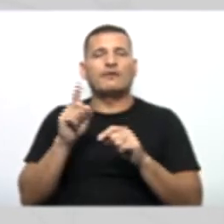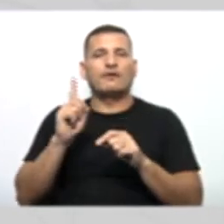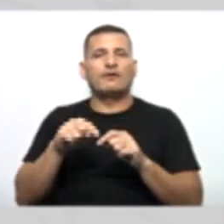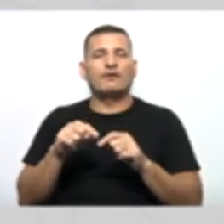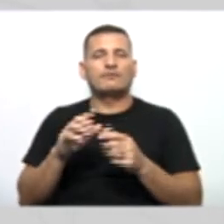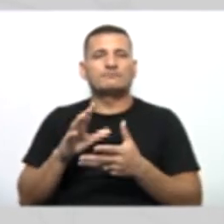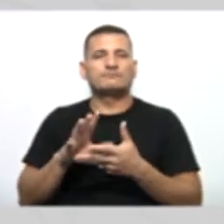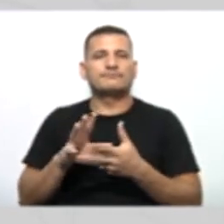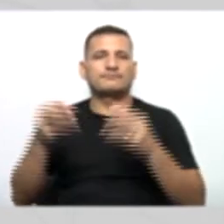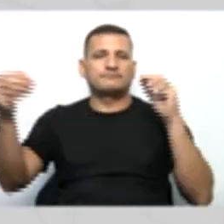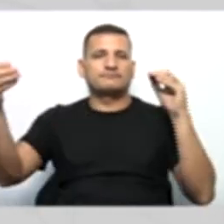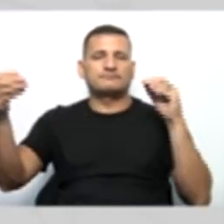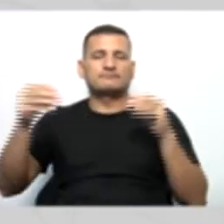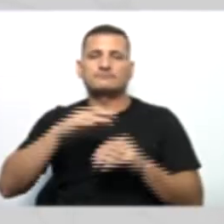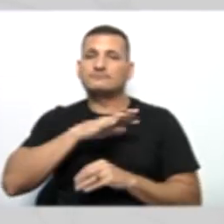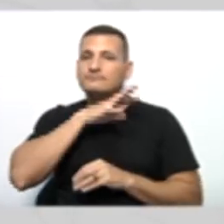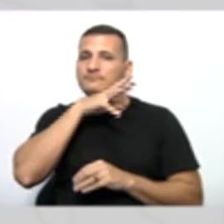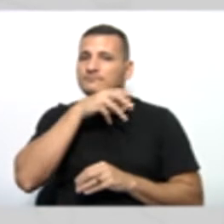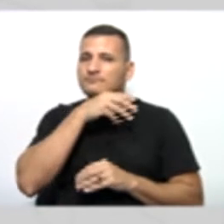de espécies.